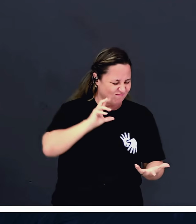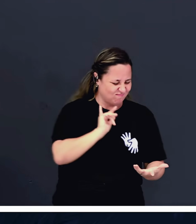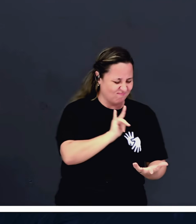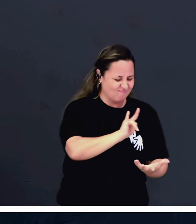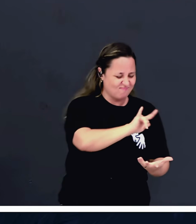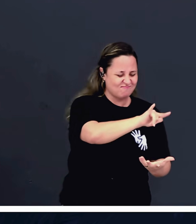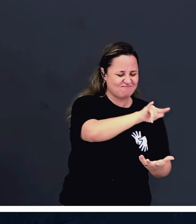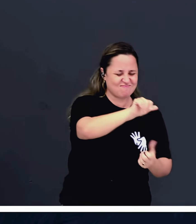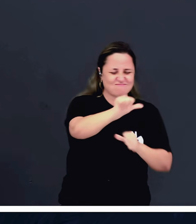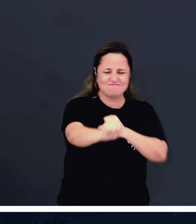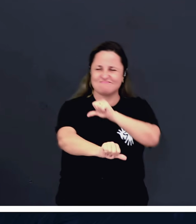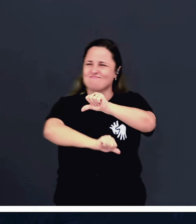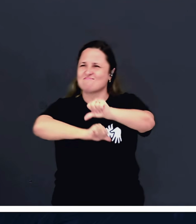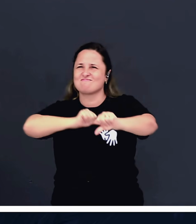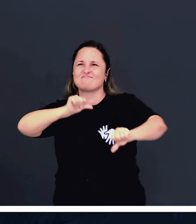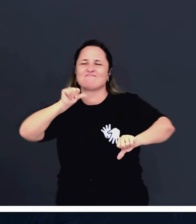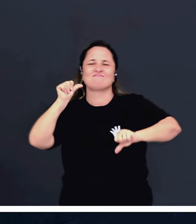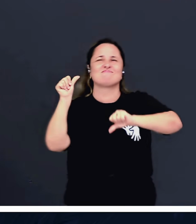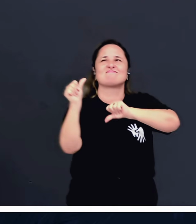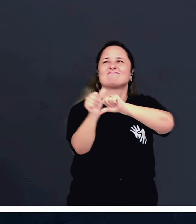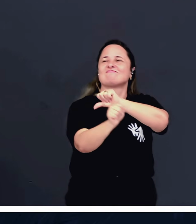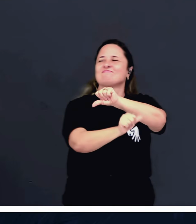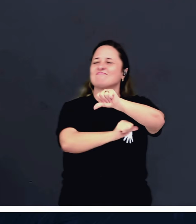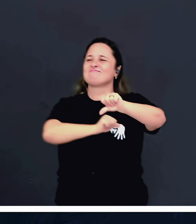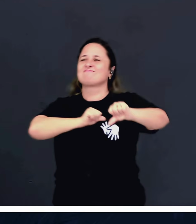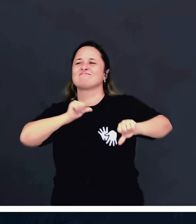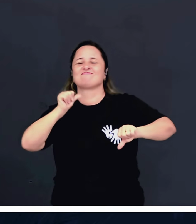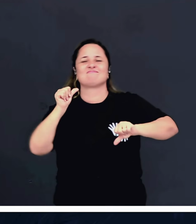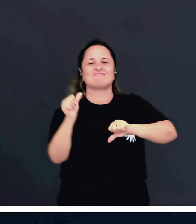faz mudar o mundo.